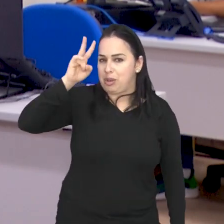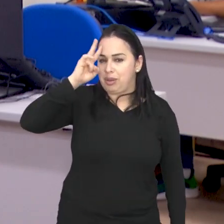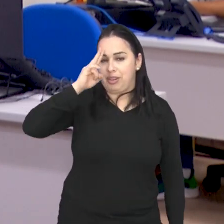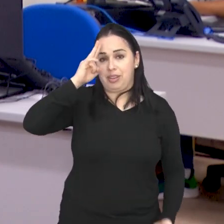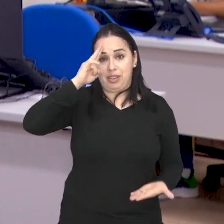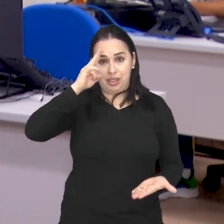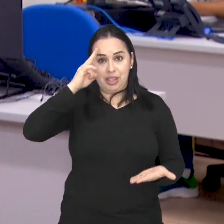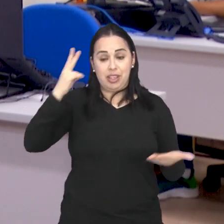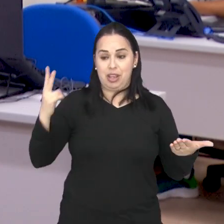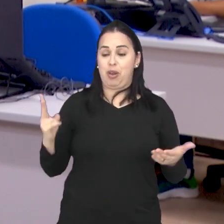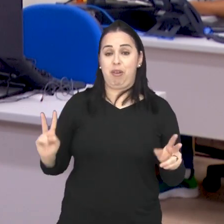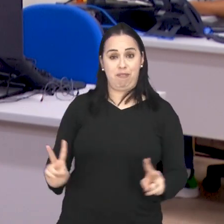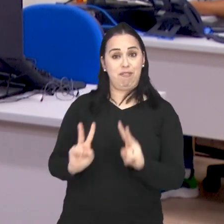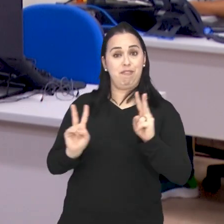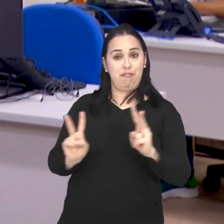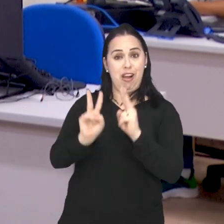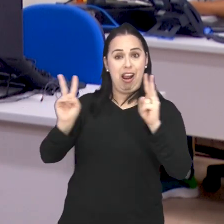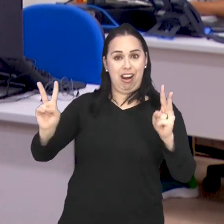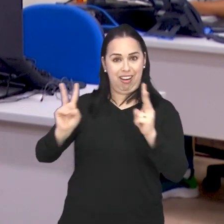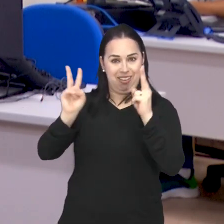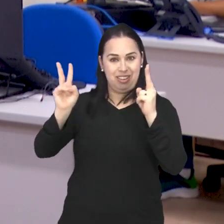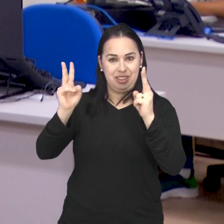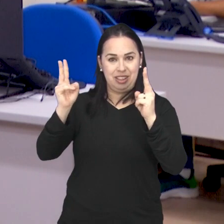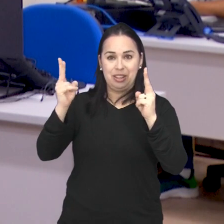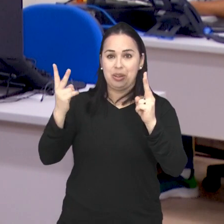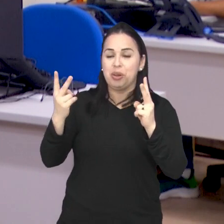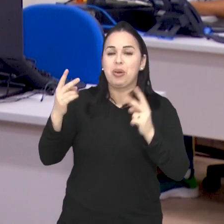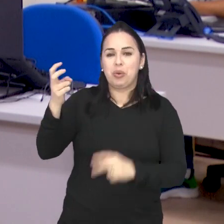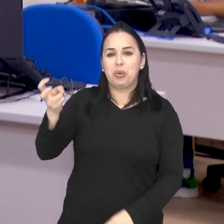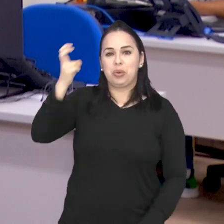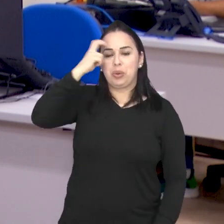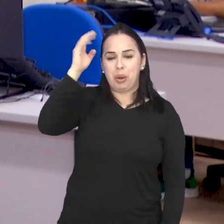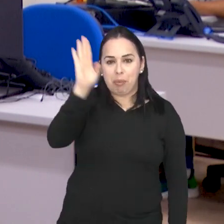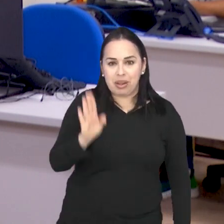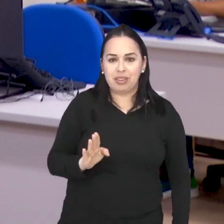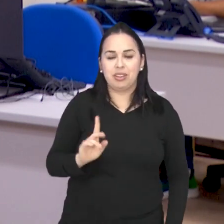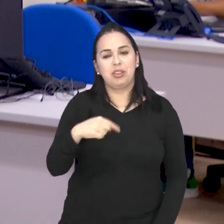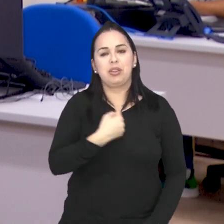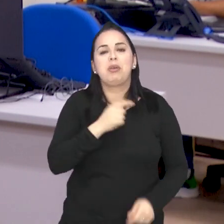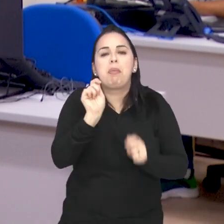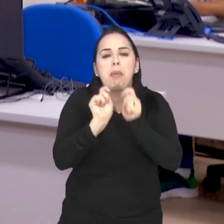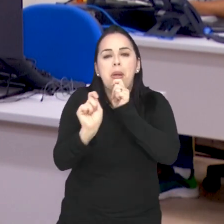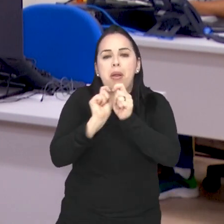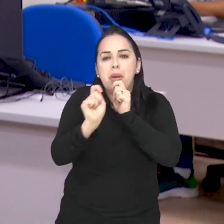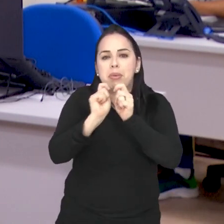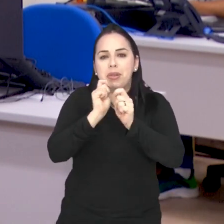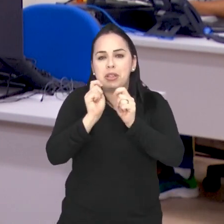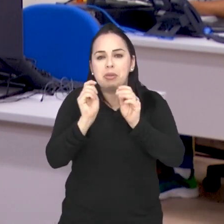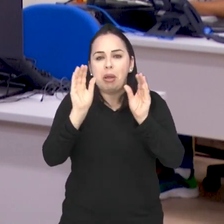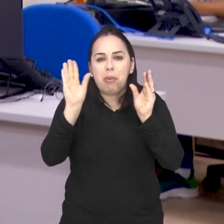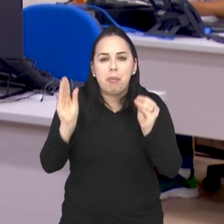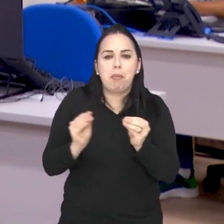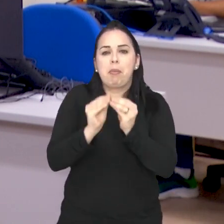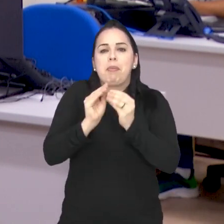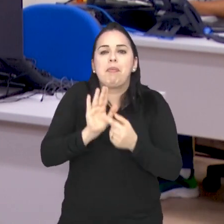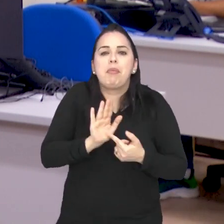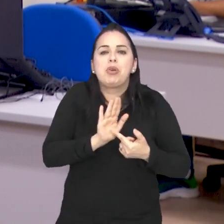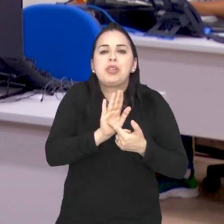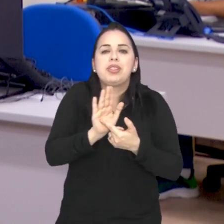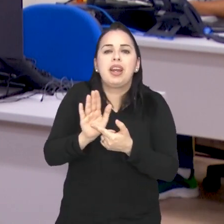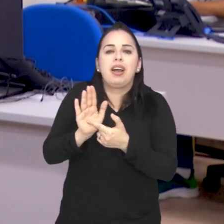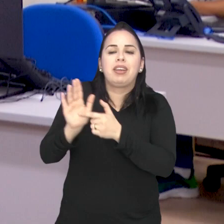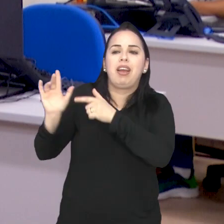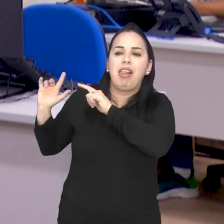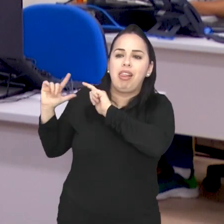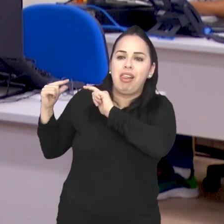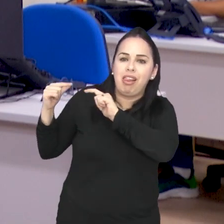nossa história. E para dar ainda mais força a todo este legado cultural brasileiro, a gente preparou uma reportagem para mostrar um pouquinho